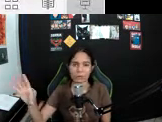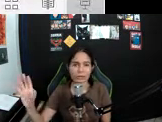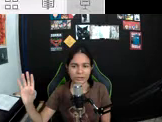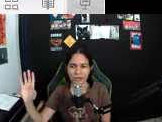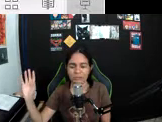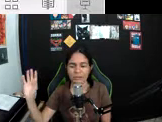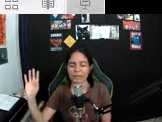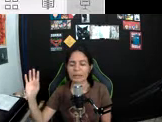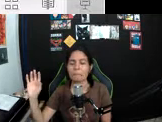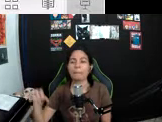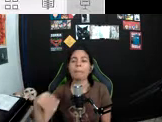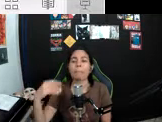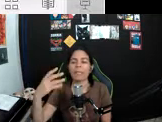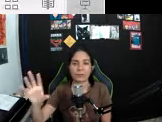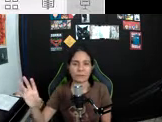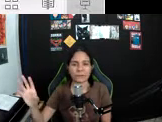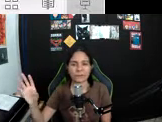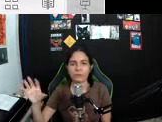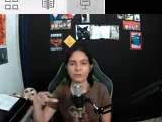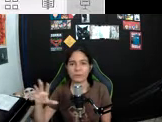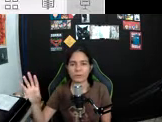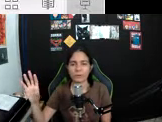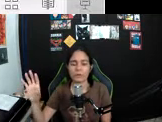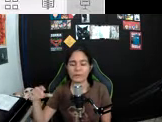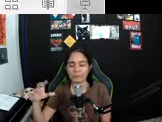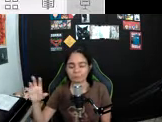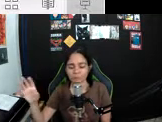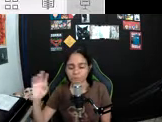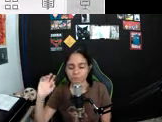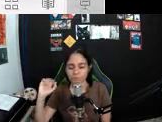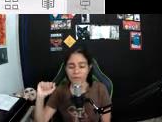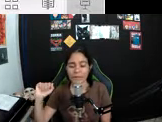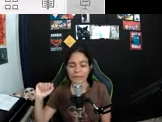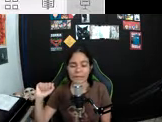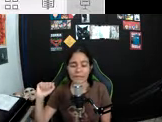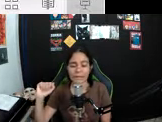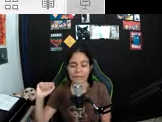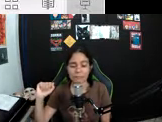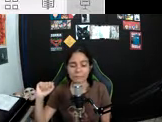gente, ficou só a gente mesmo lá. Aí eu fiz as fotos tranquila,